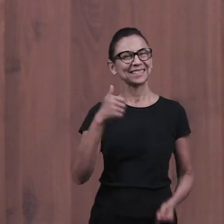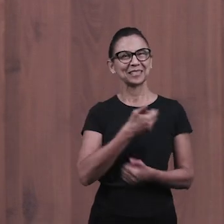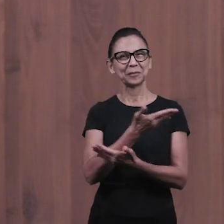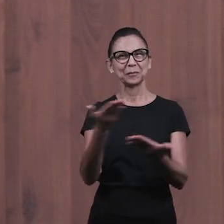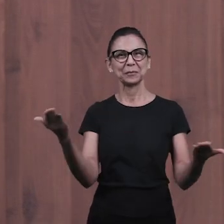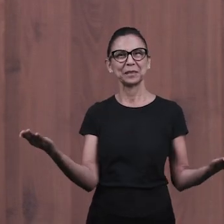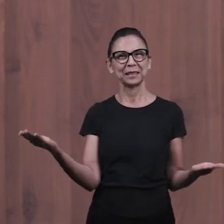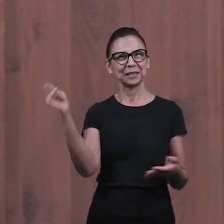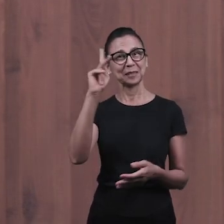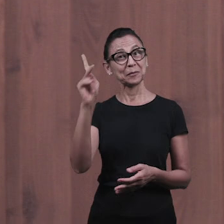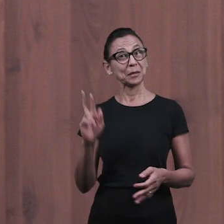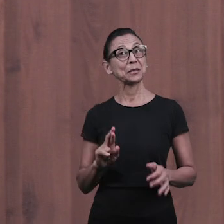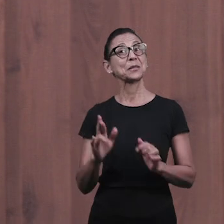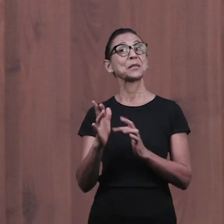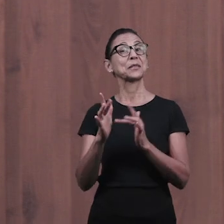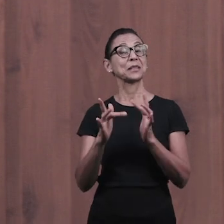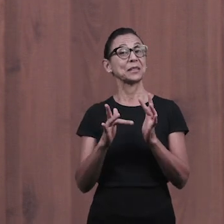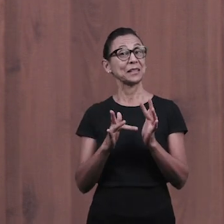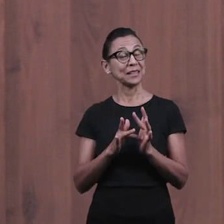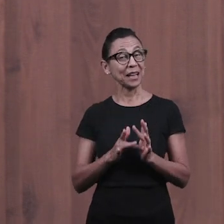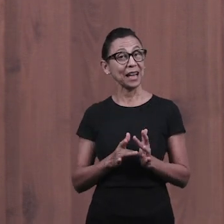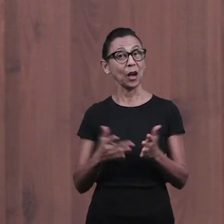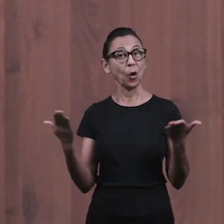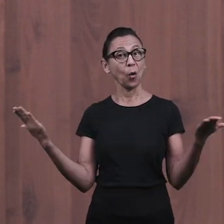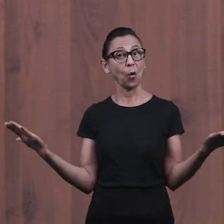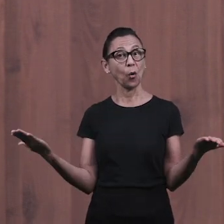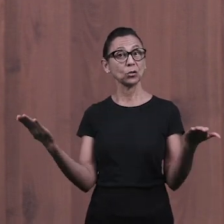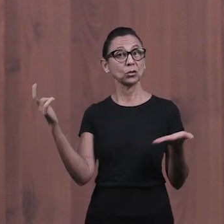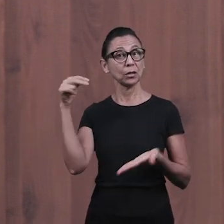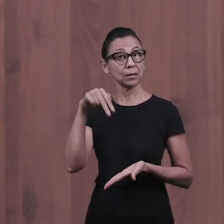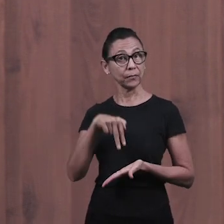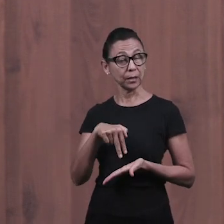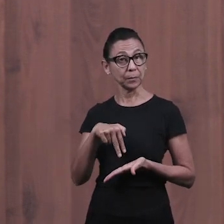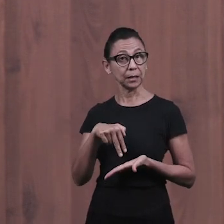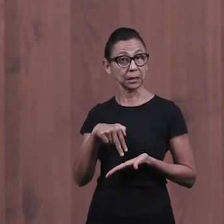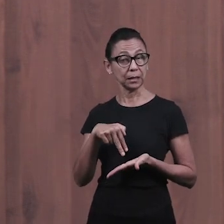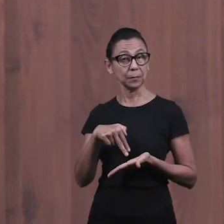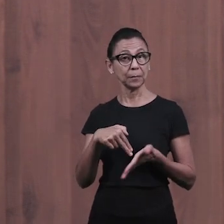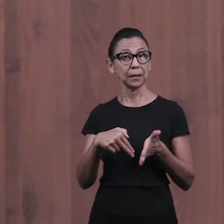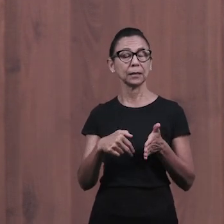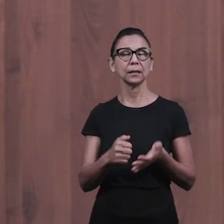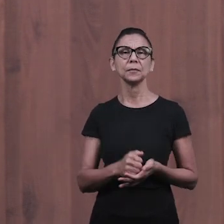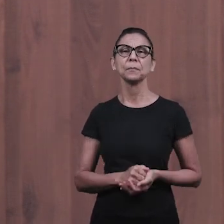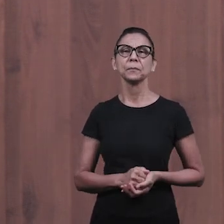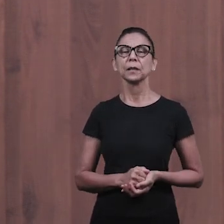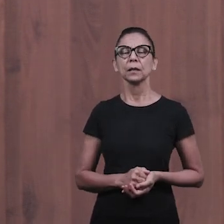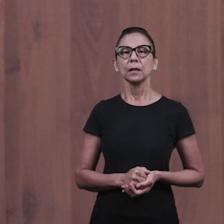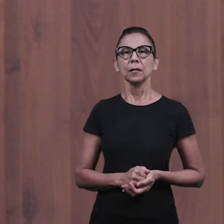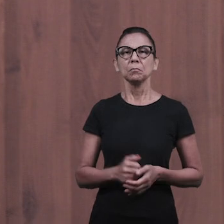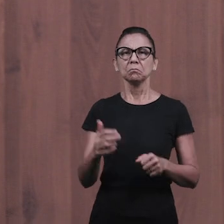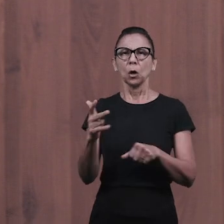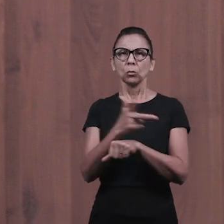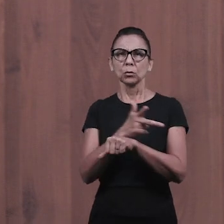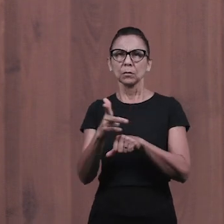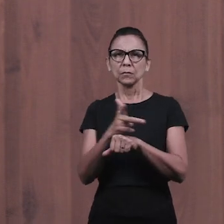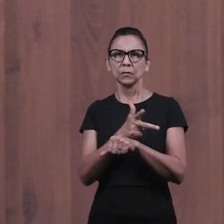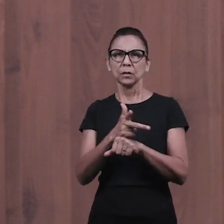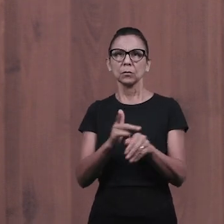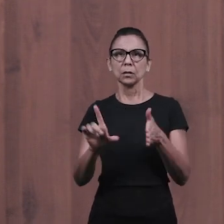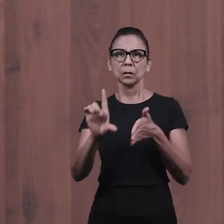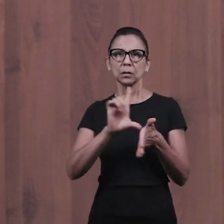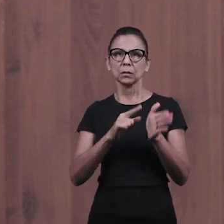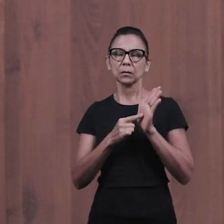Olá, quero cumprimentar a você com a paz do Senhor Jesus e dizer que nós estamos aqui para adiantar ou antecipar alguns vídeos que